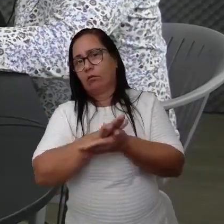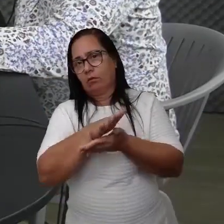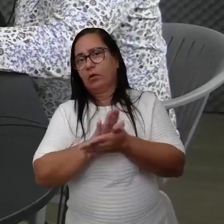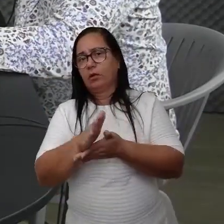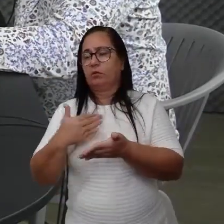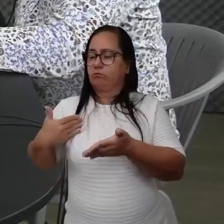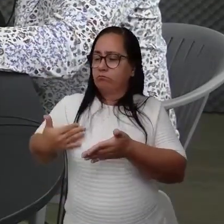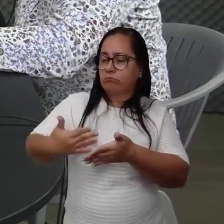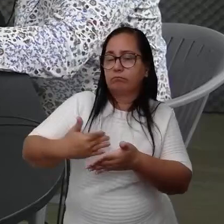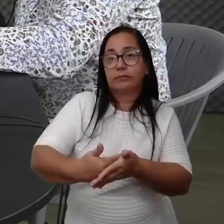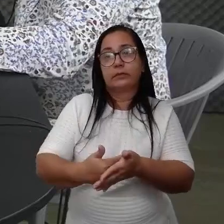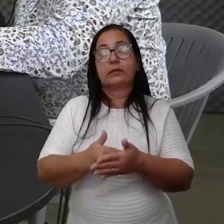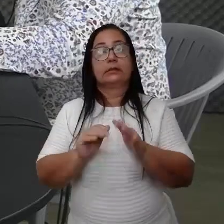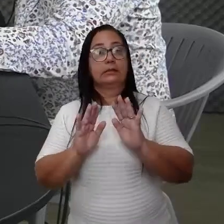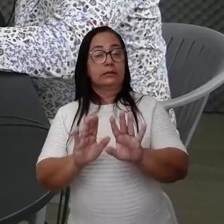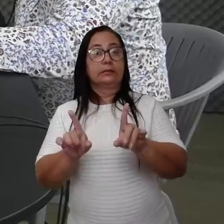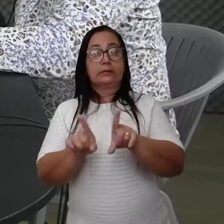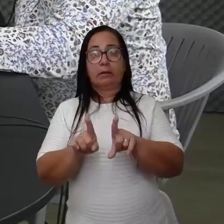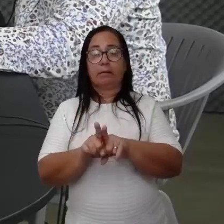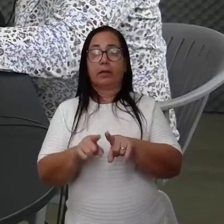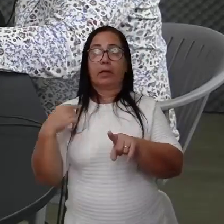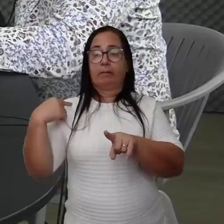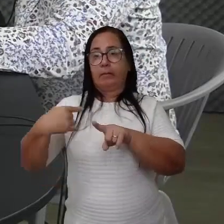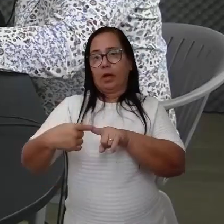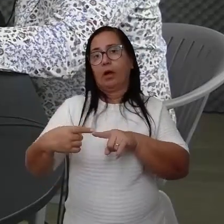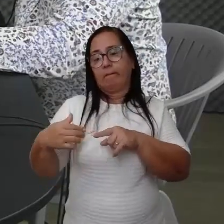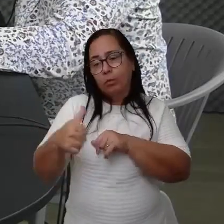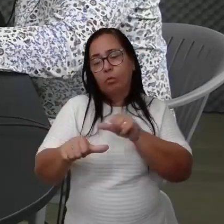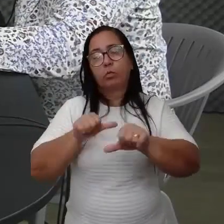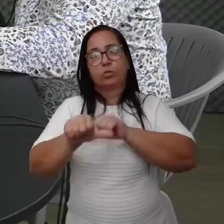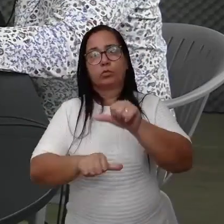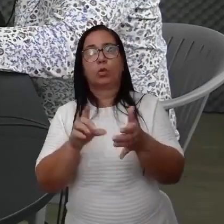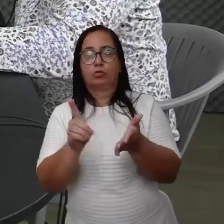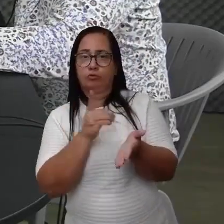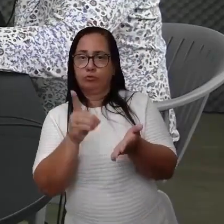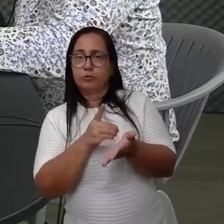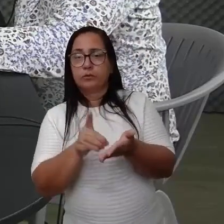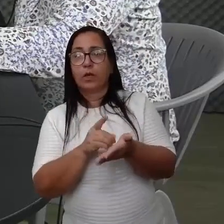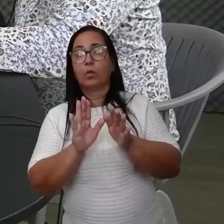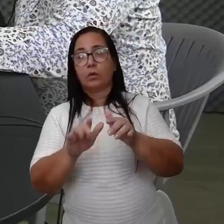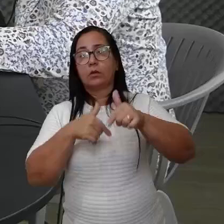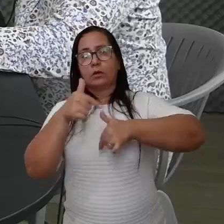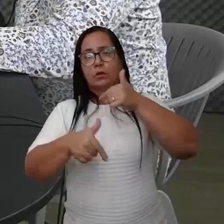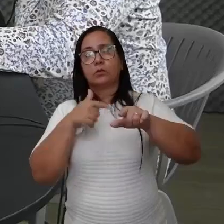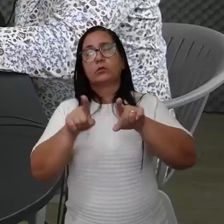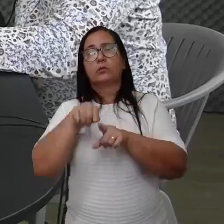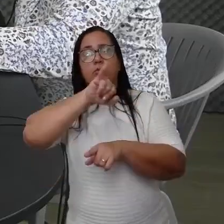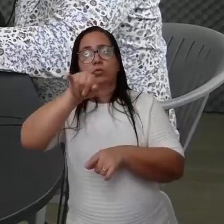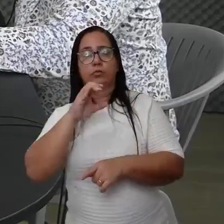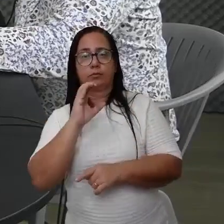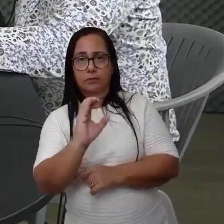no impresso, e mais de um tempo para cá para o digital, porque também tinha coluna, né? E a gente, como eu trabalhei no Sistema Jornal do Comércio, a gente